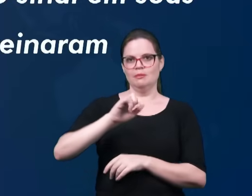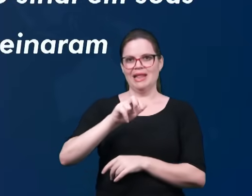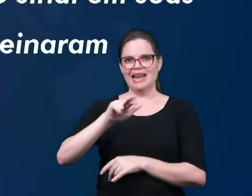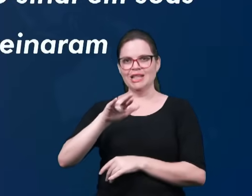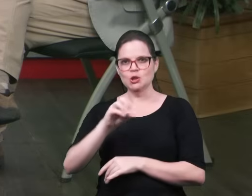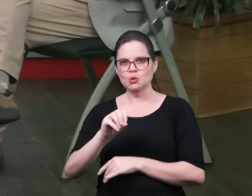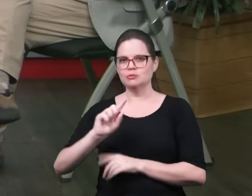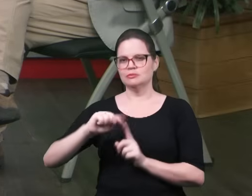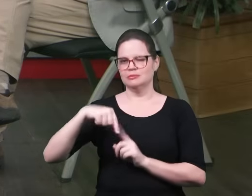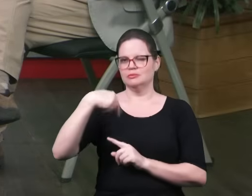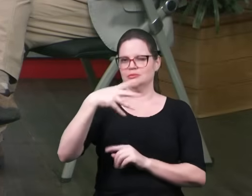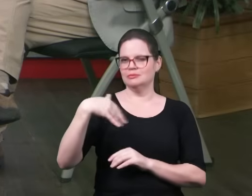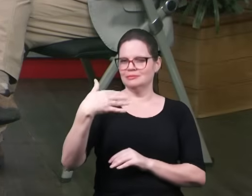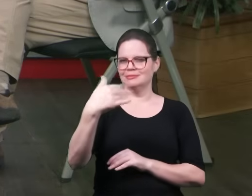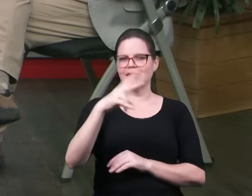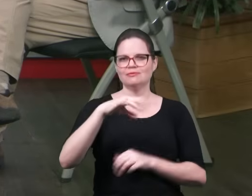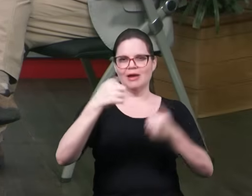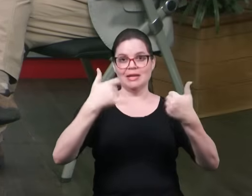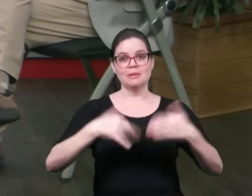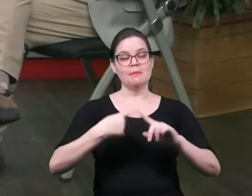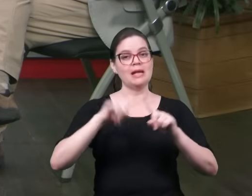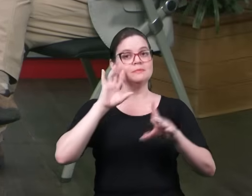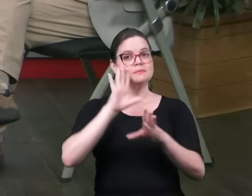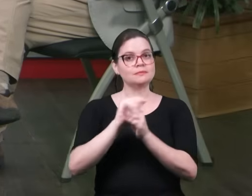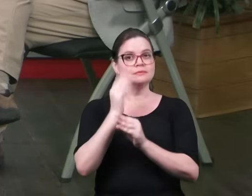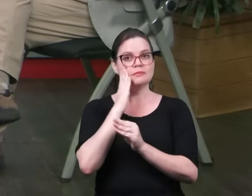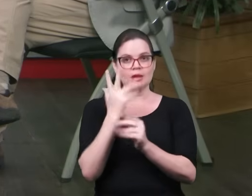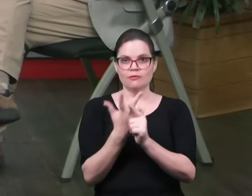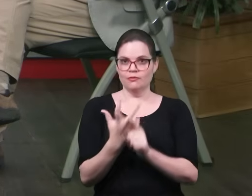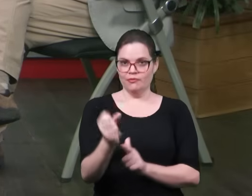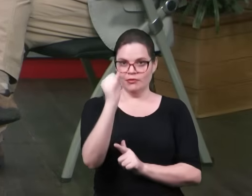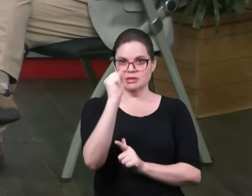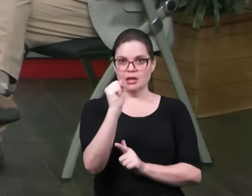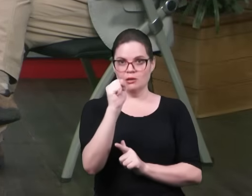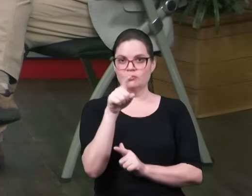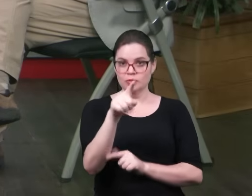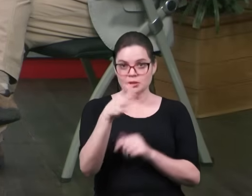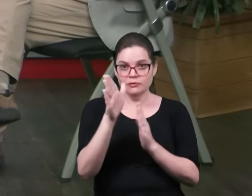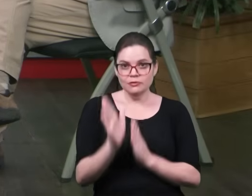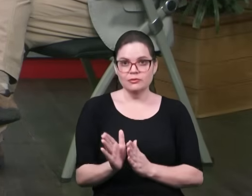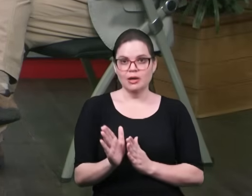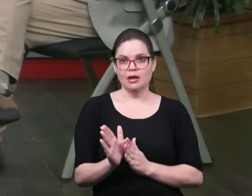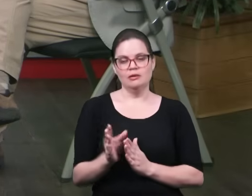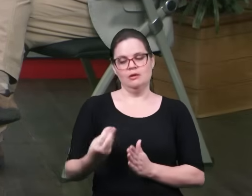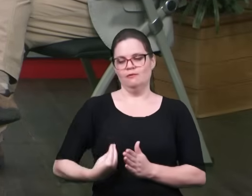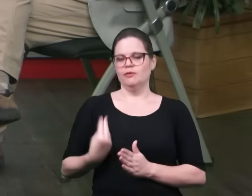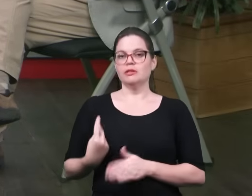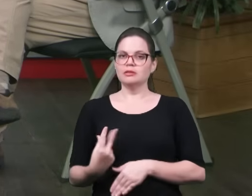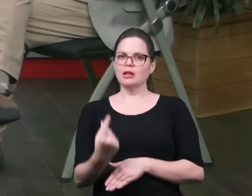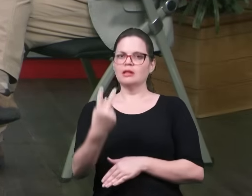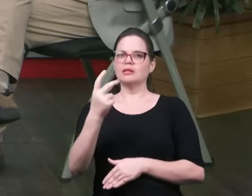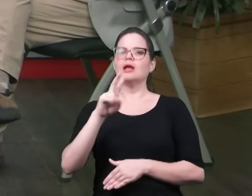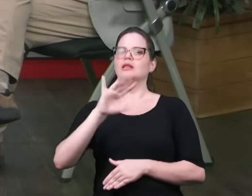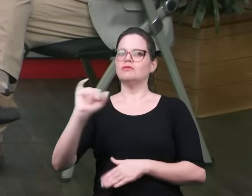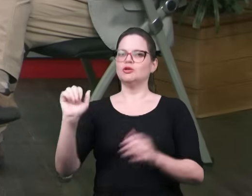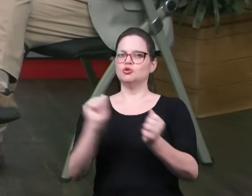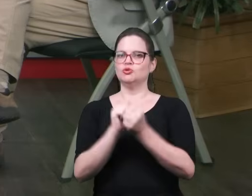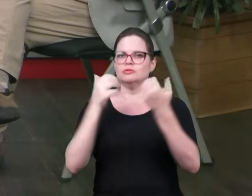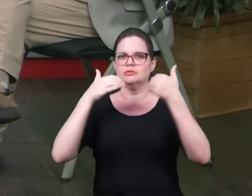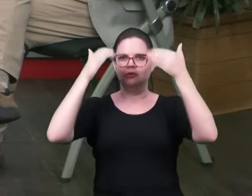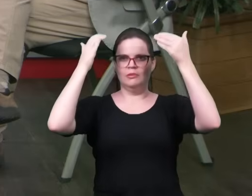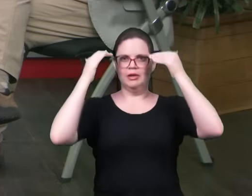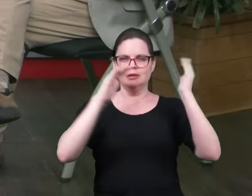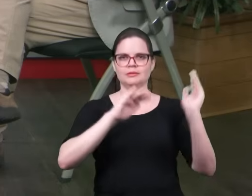mais extenso. O importante é o seguinte: venceu, foi fiel, vida eterna, vai reinar com o Senhor. Quando estudamos as 7